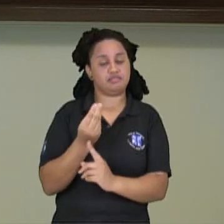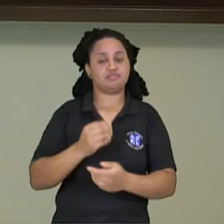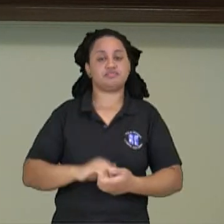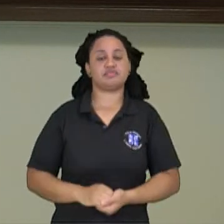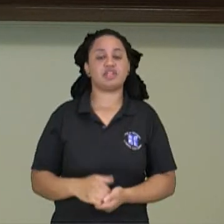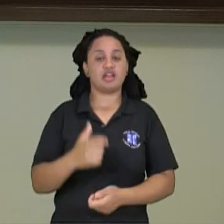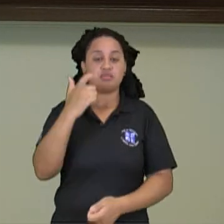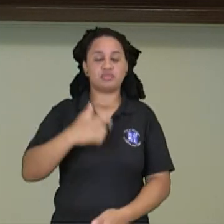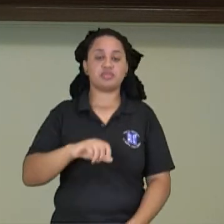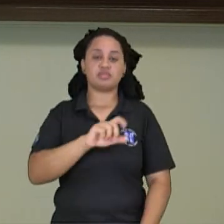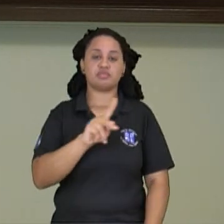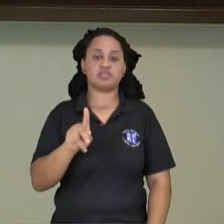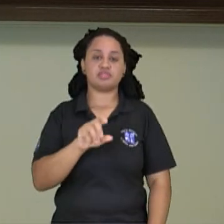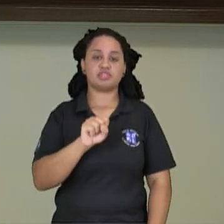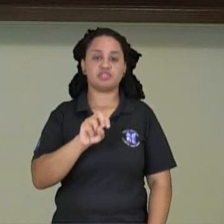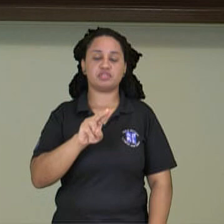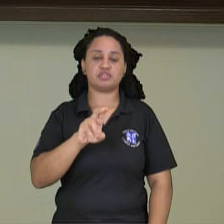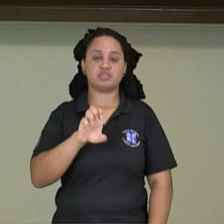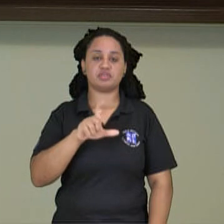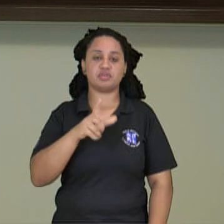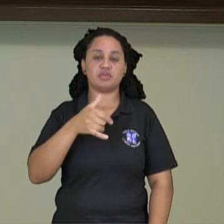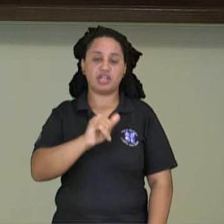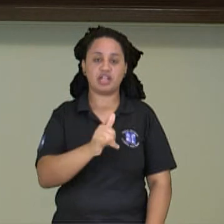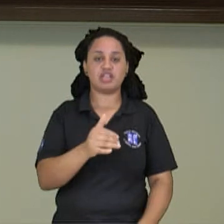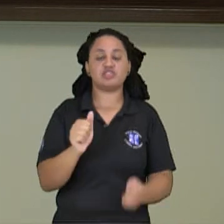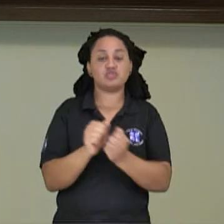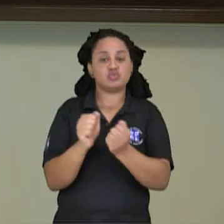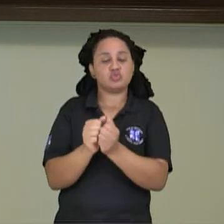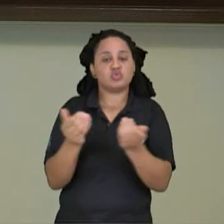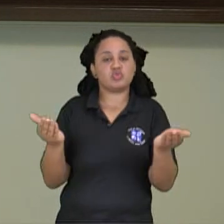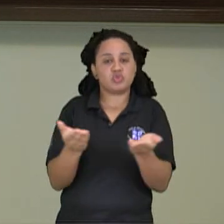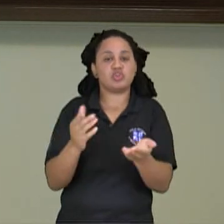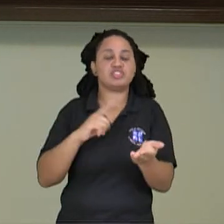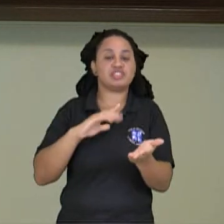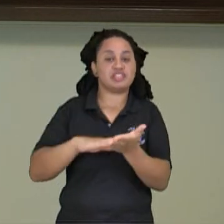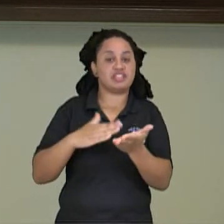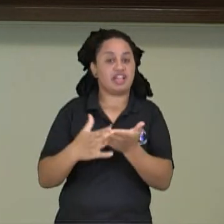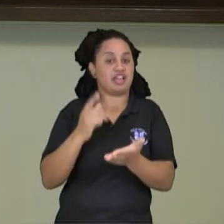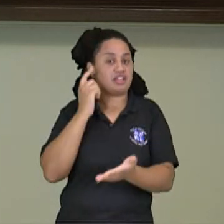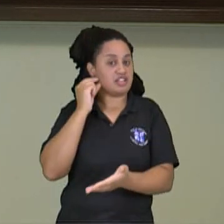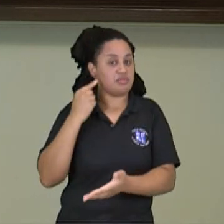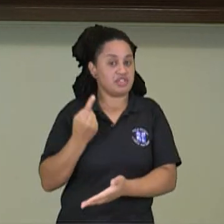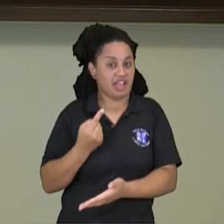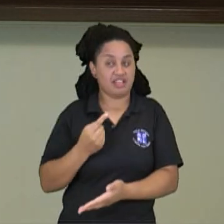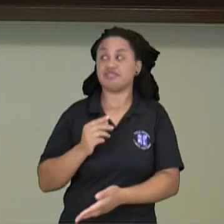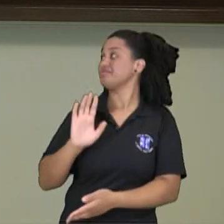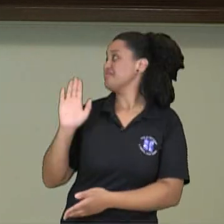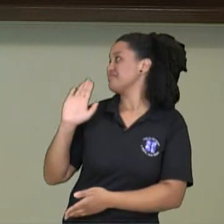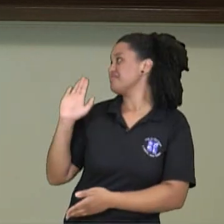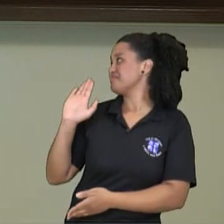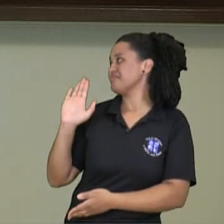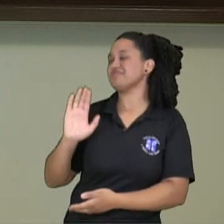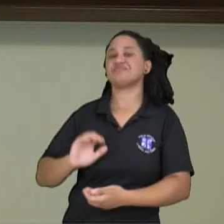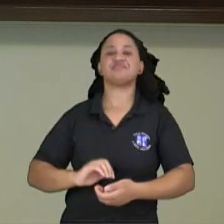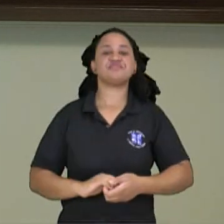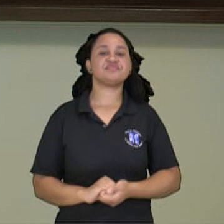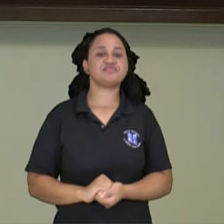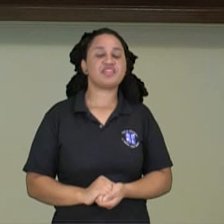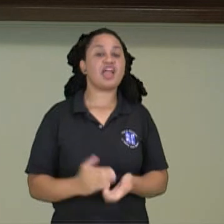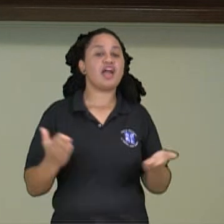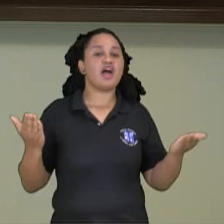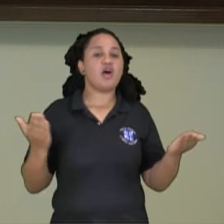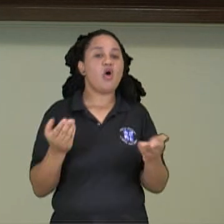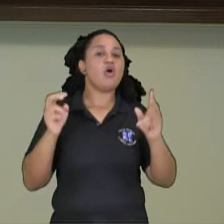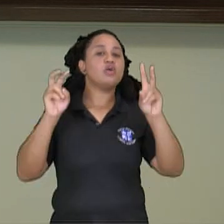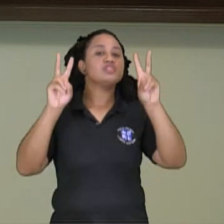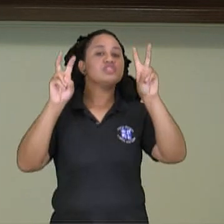a professora Sueli, comigo eu tenho a Jéssica, tudo bem? E hoje, nosso tema, nós vamos